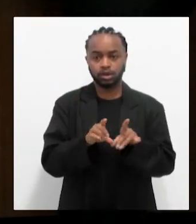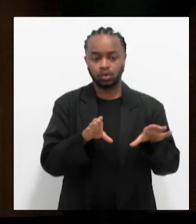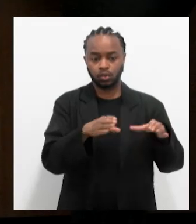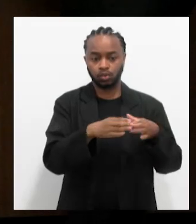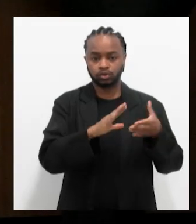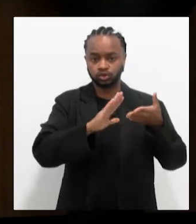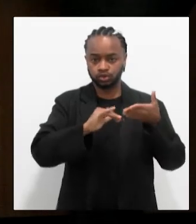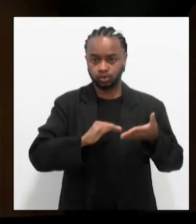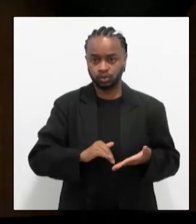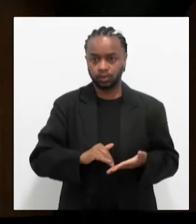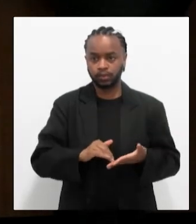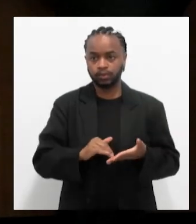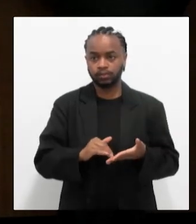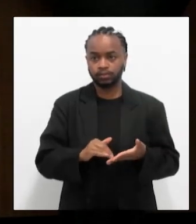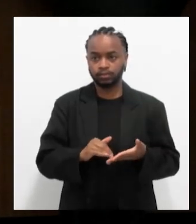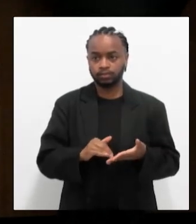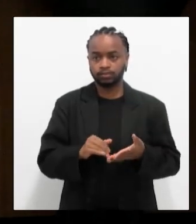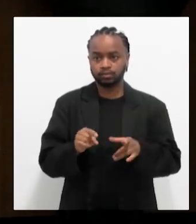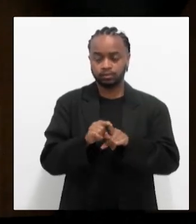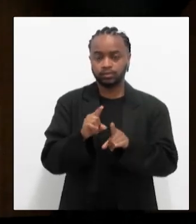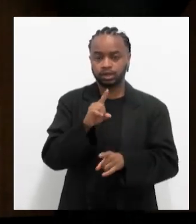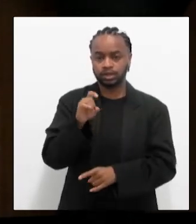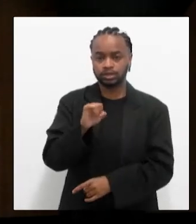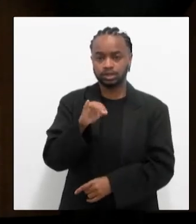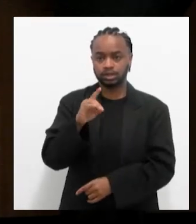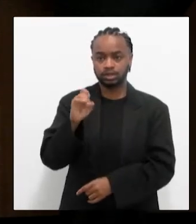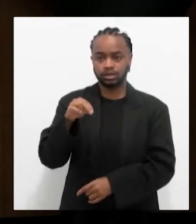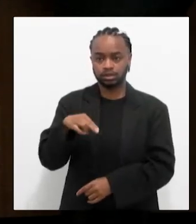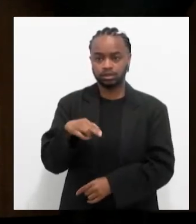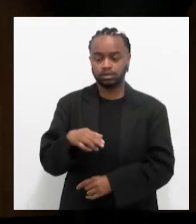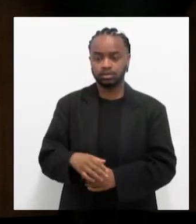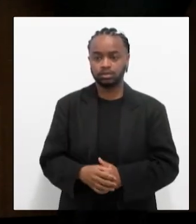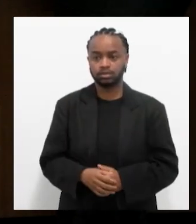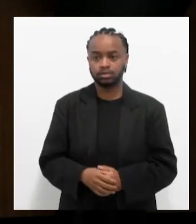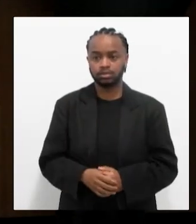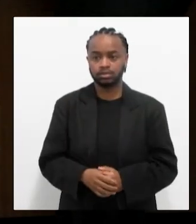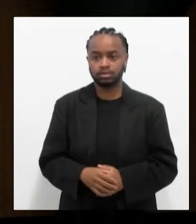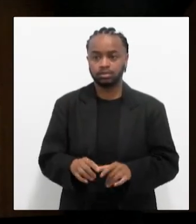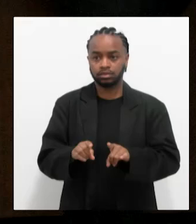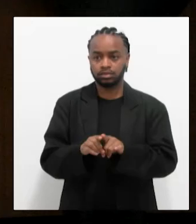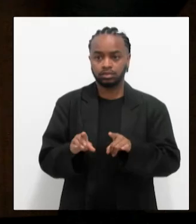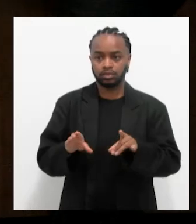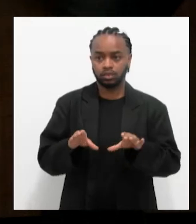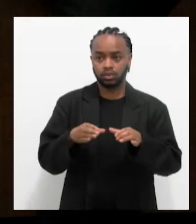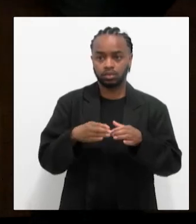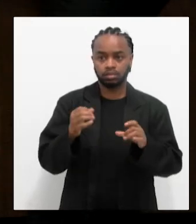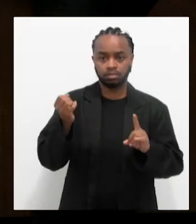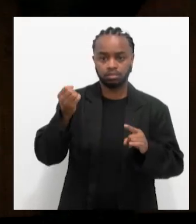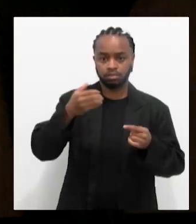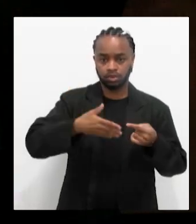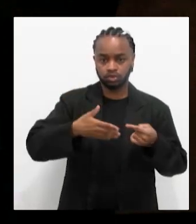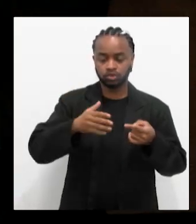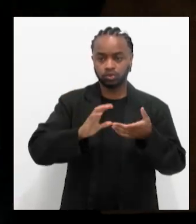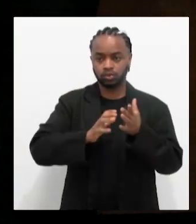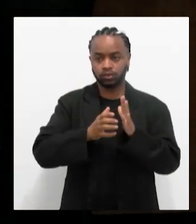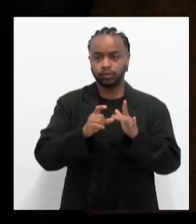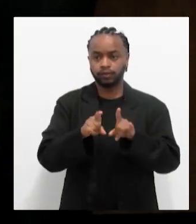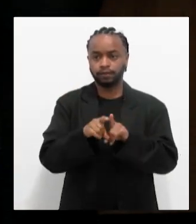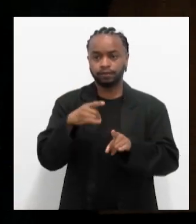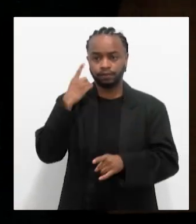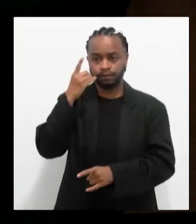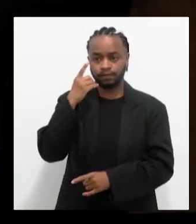gente chegou com a deputada Zeidan, que retirou, e as emendas da bancada do PSOL, do deputado Serafini, e a emenda do deputado